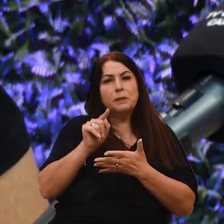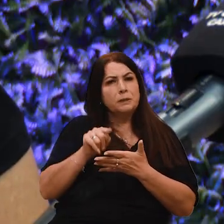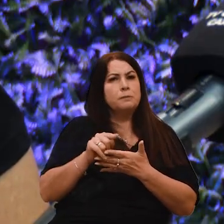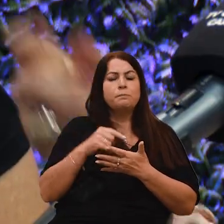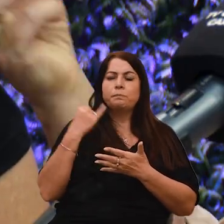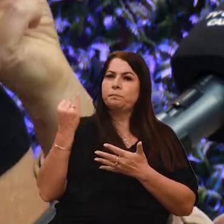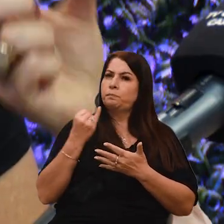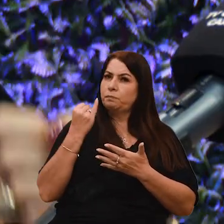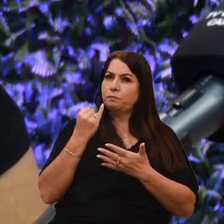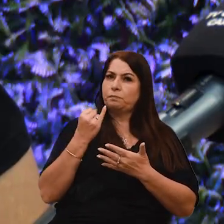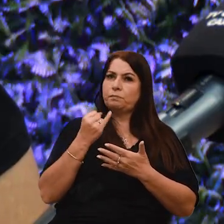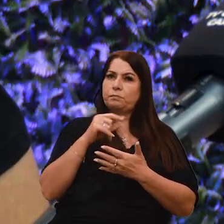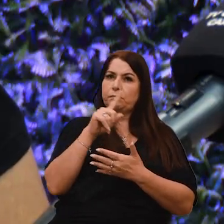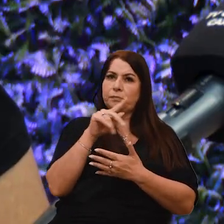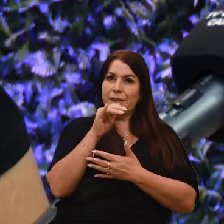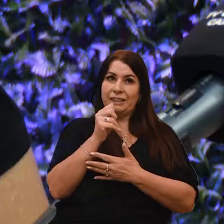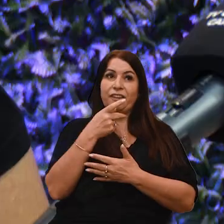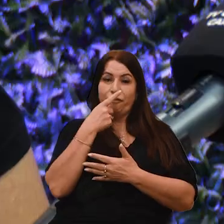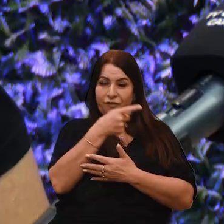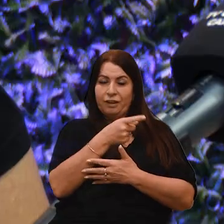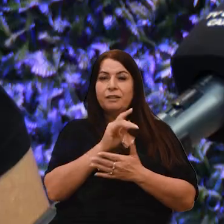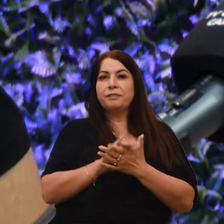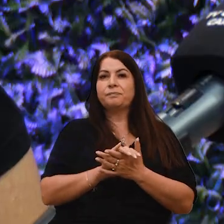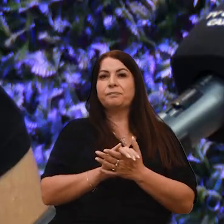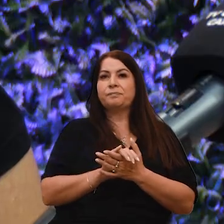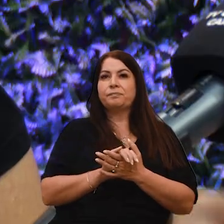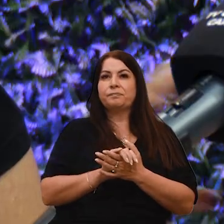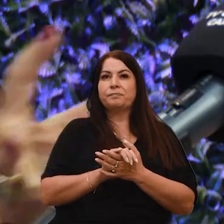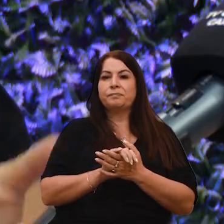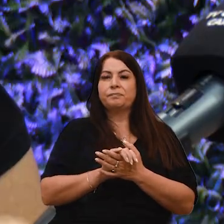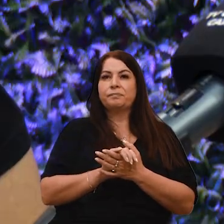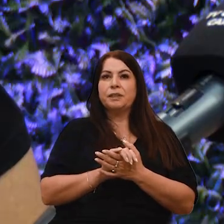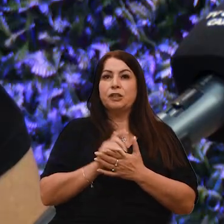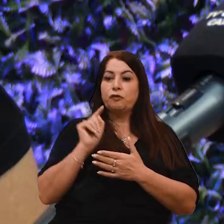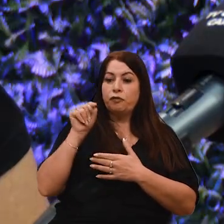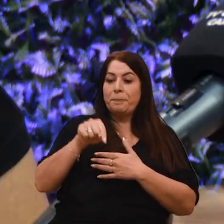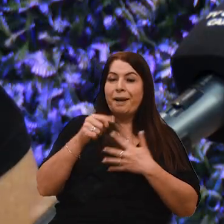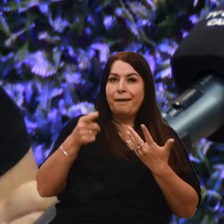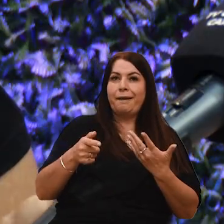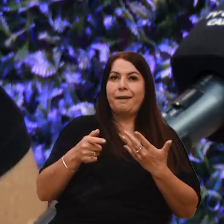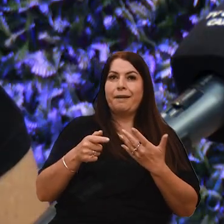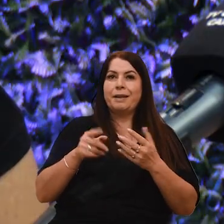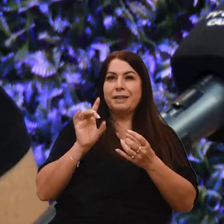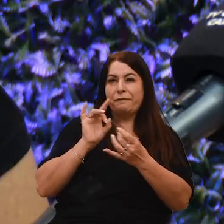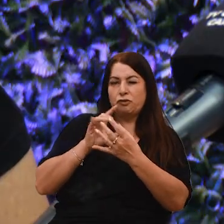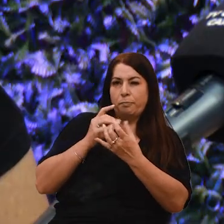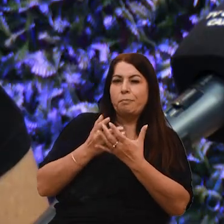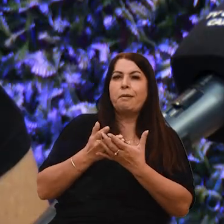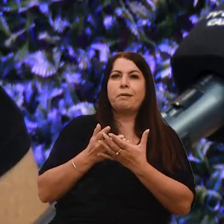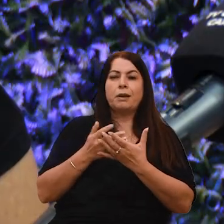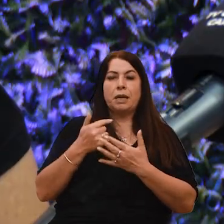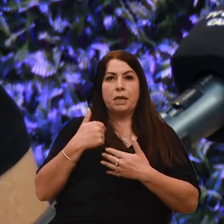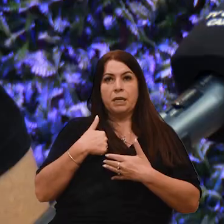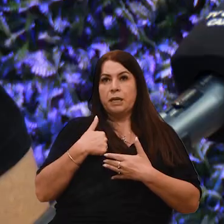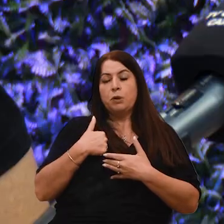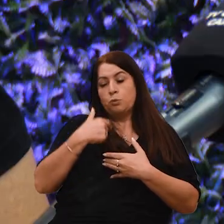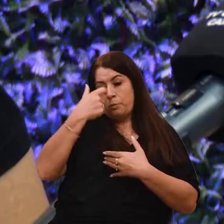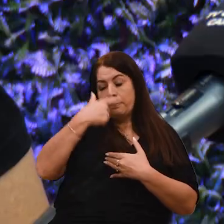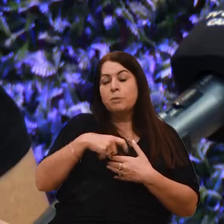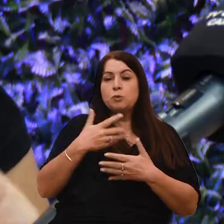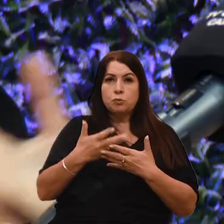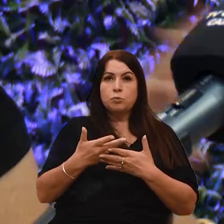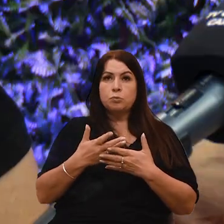muito importante. Isso que a Zara fala, assim, de vir para cá, de ter feedback e tal. Eu sou uma pessoa